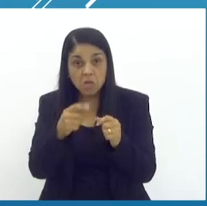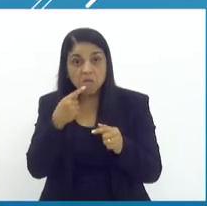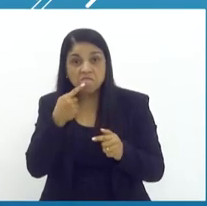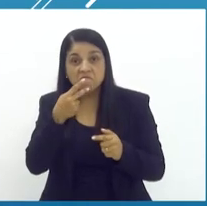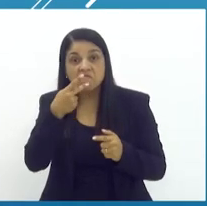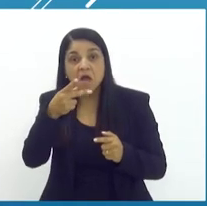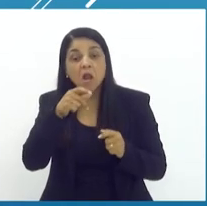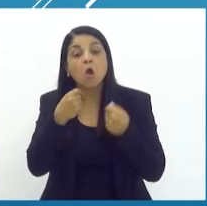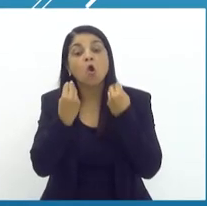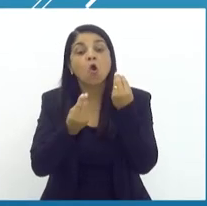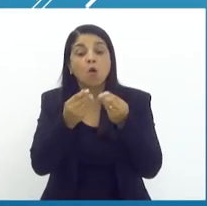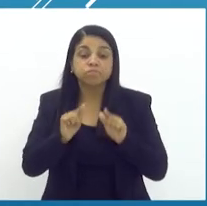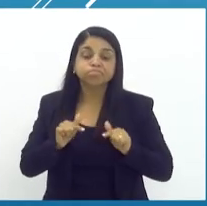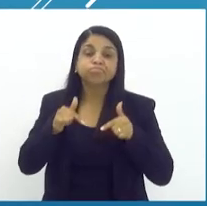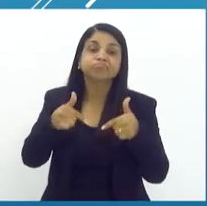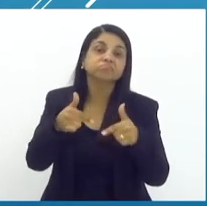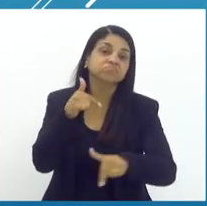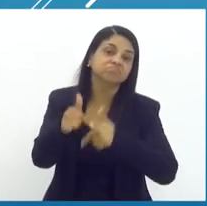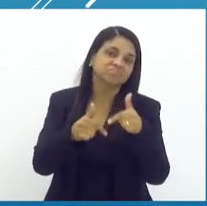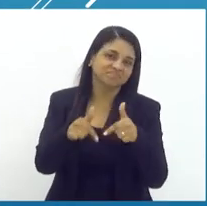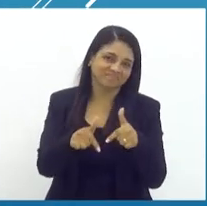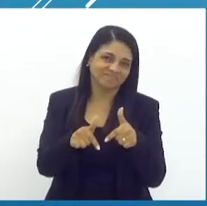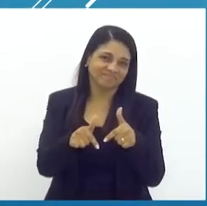de que forma de que maneira